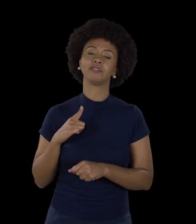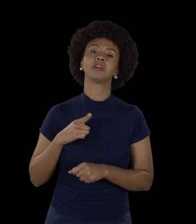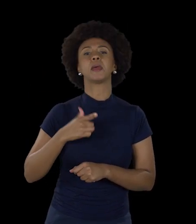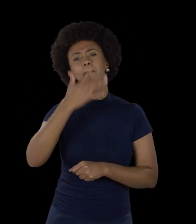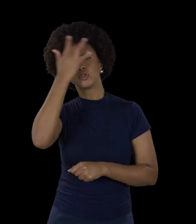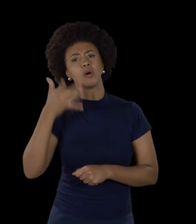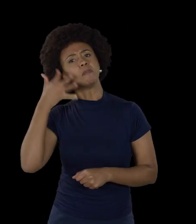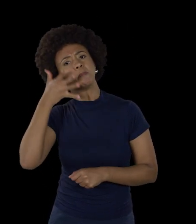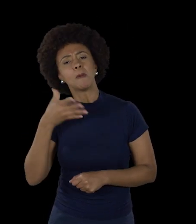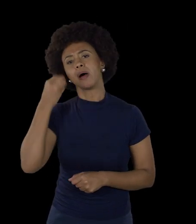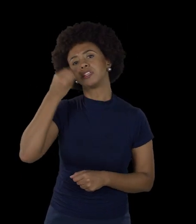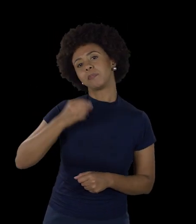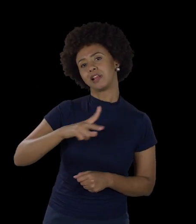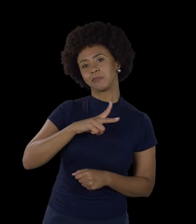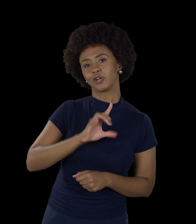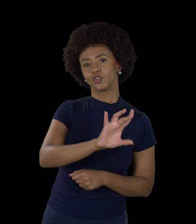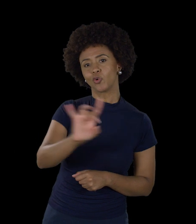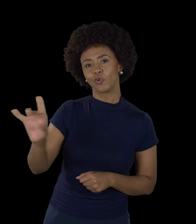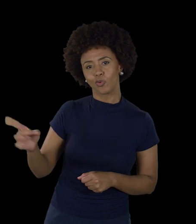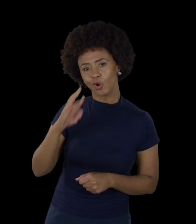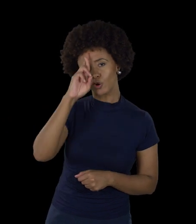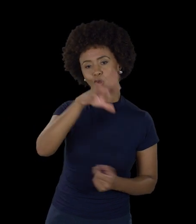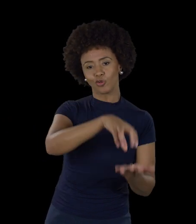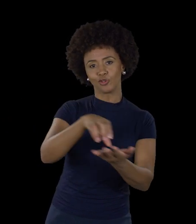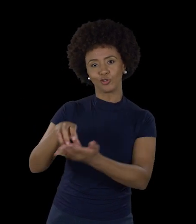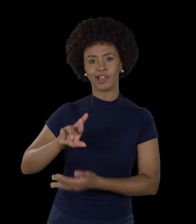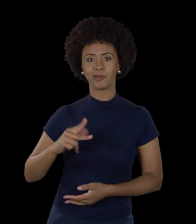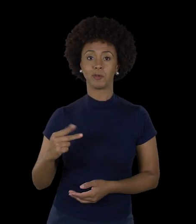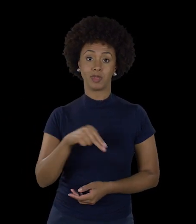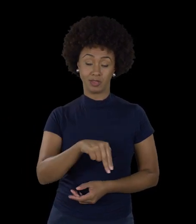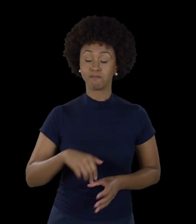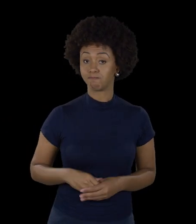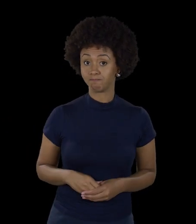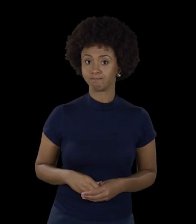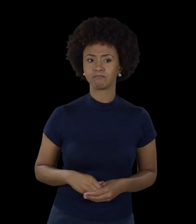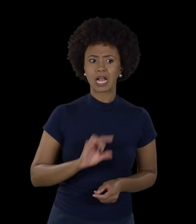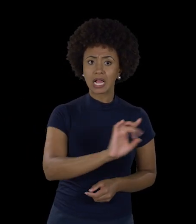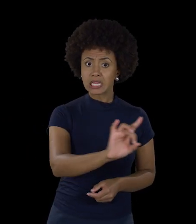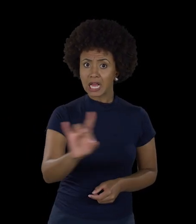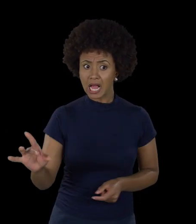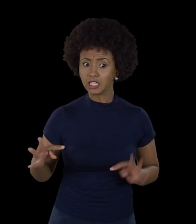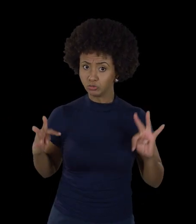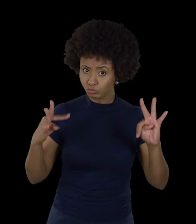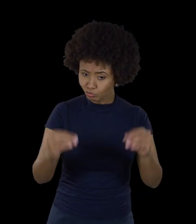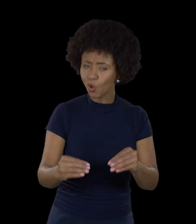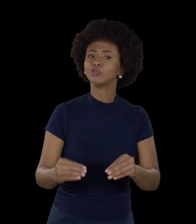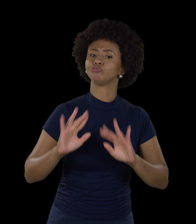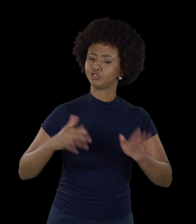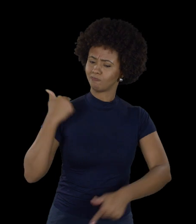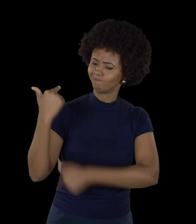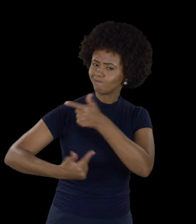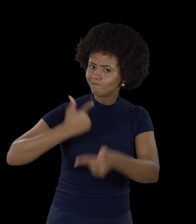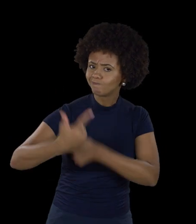à participação, relatos e experiências pessoais de cada proprietário de RPPN. Todos eles têm